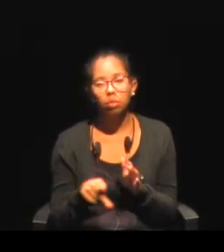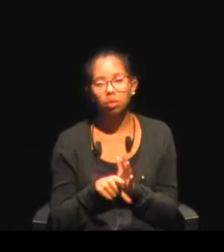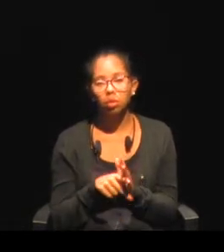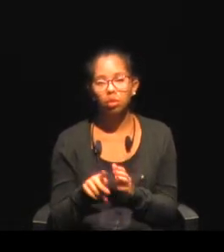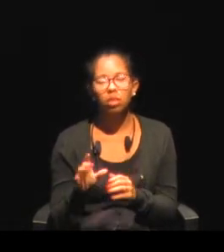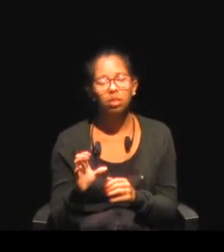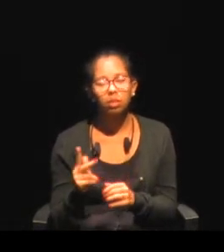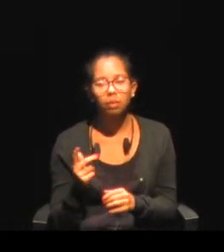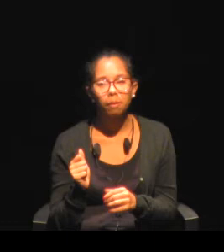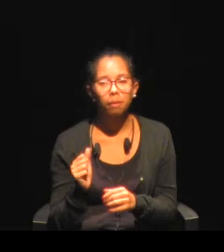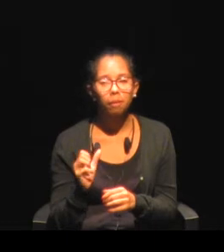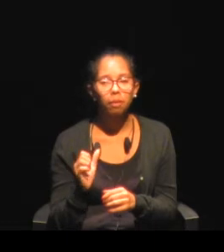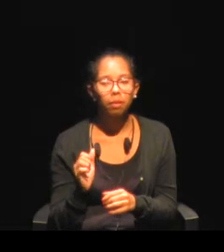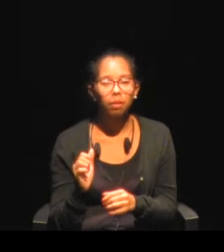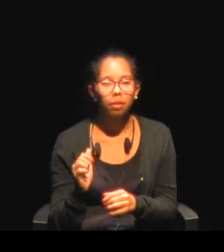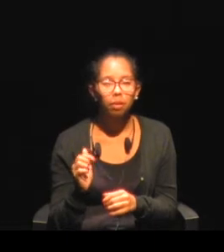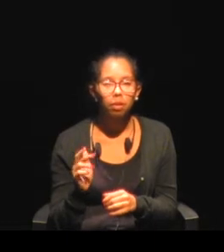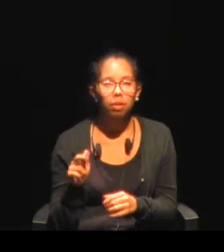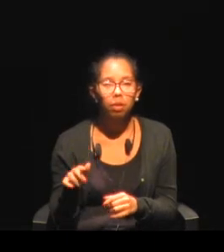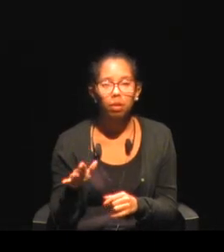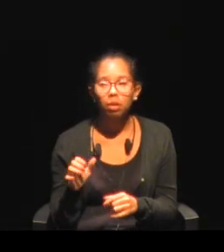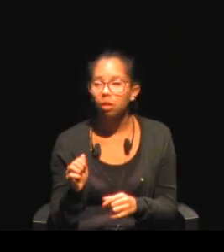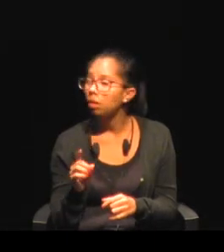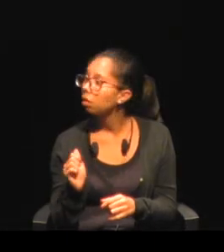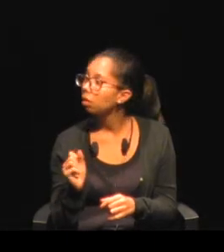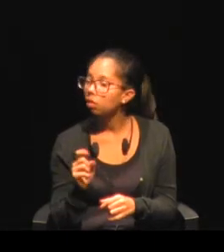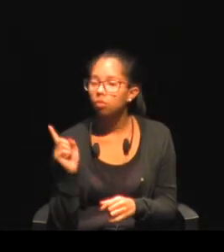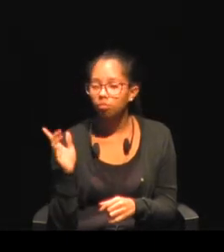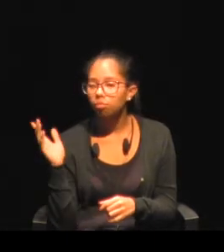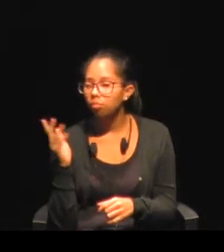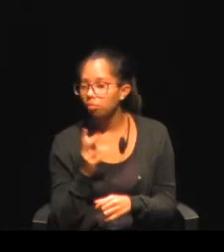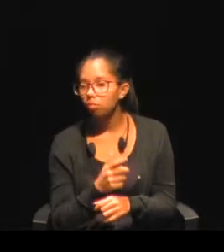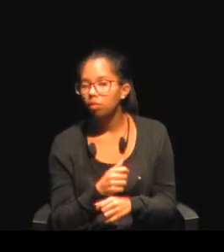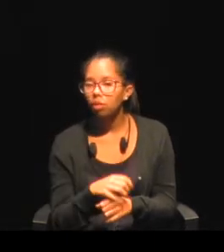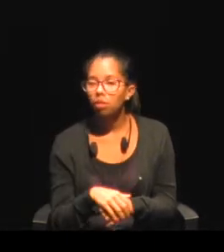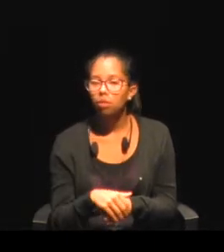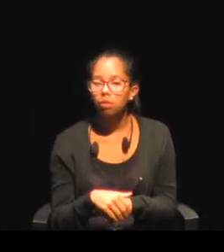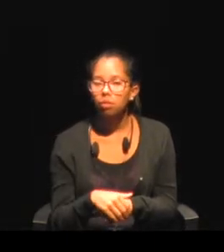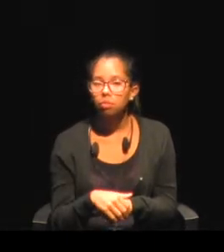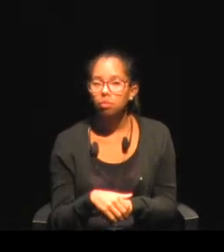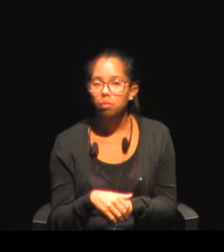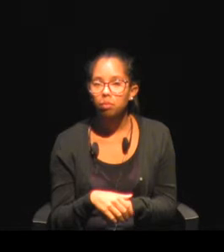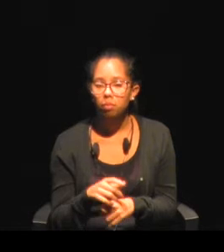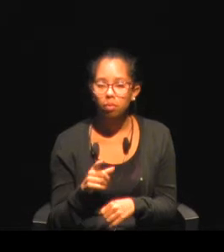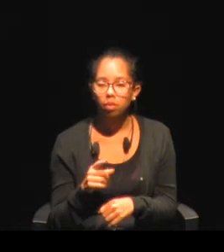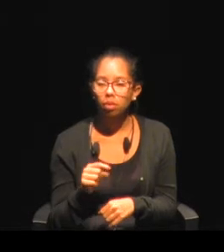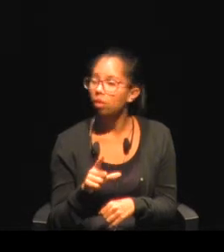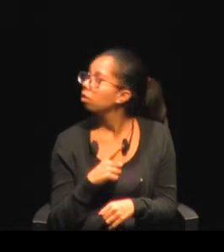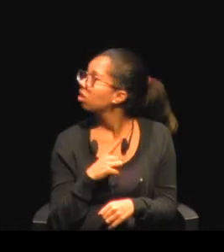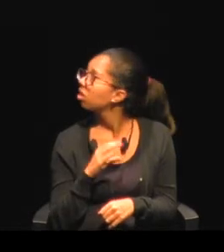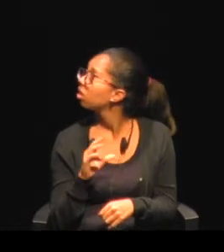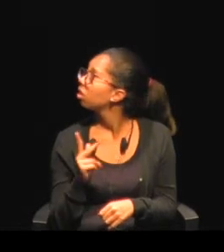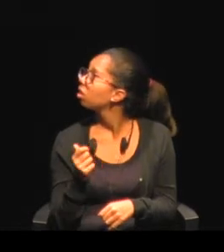das charque, né? das charqueadas. E essas gravuras são bem bonitas,